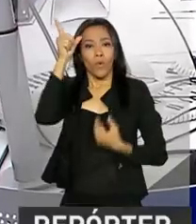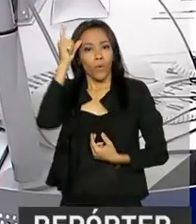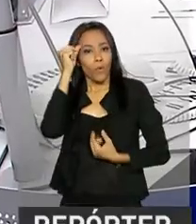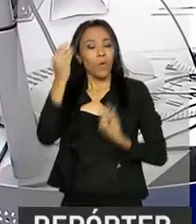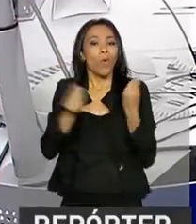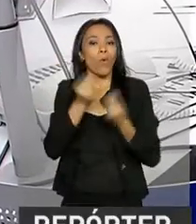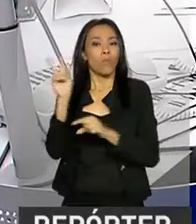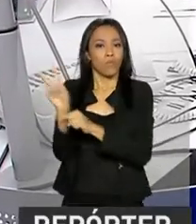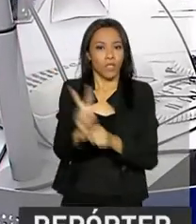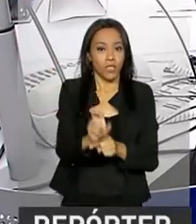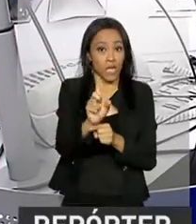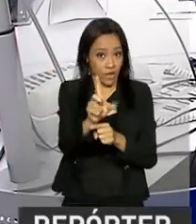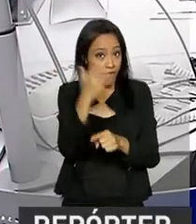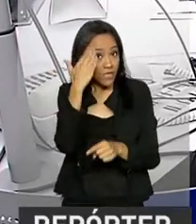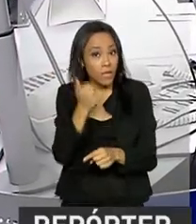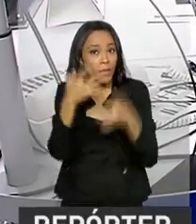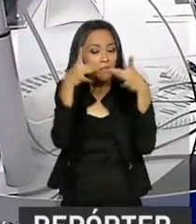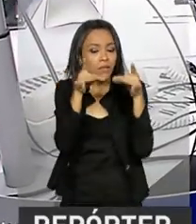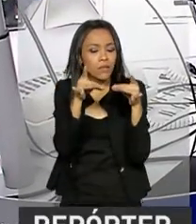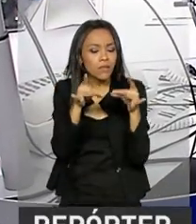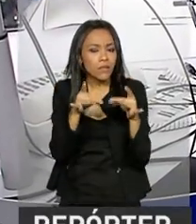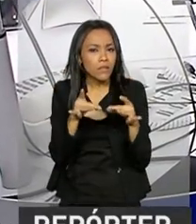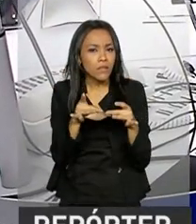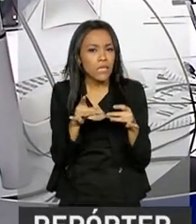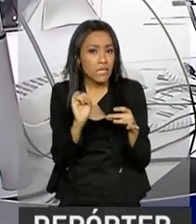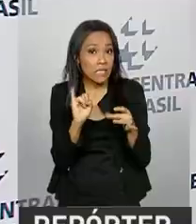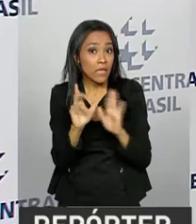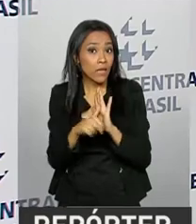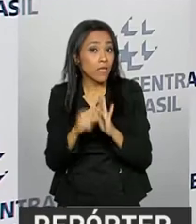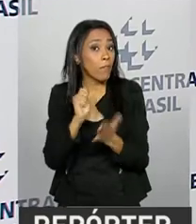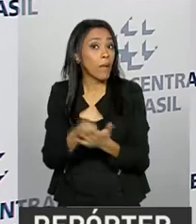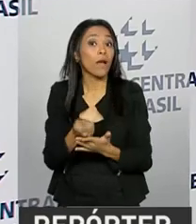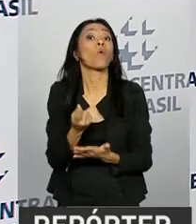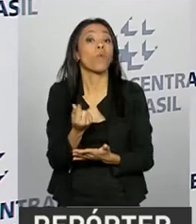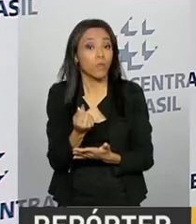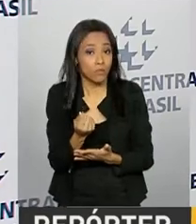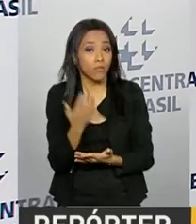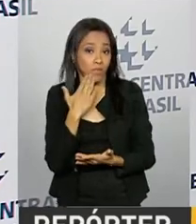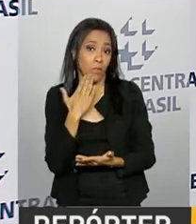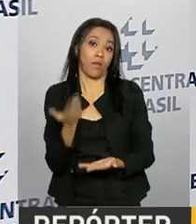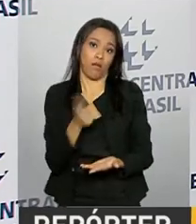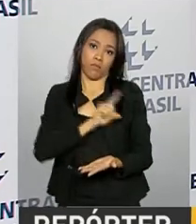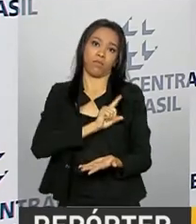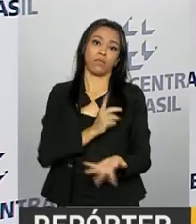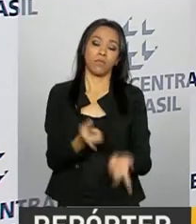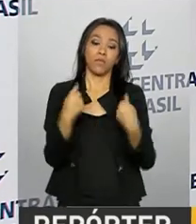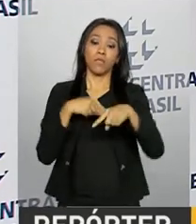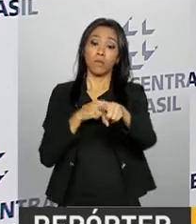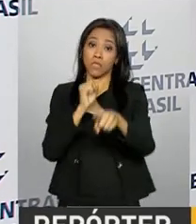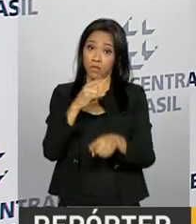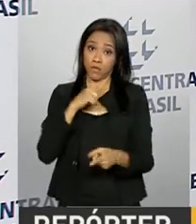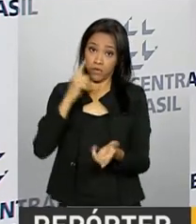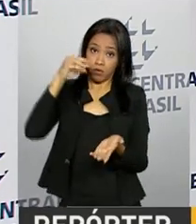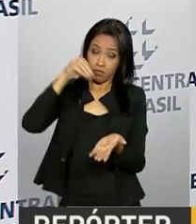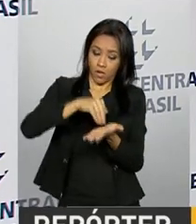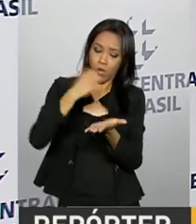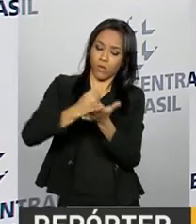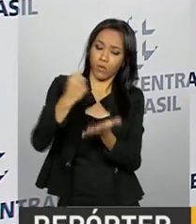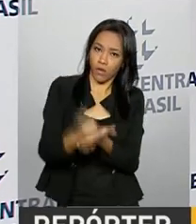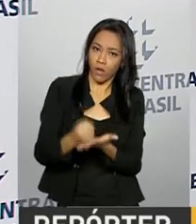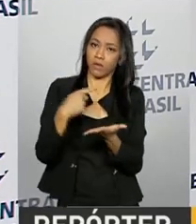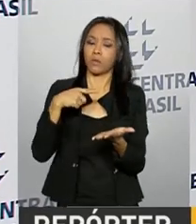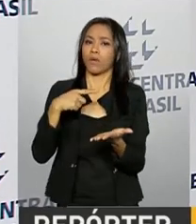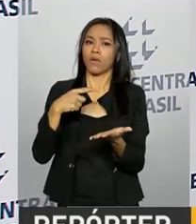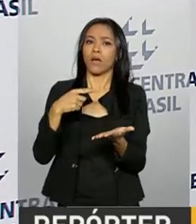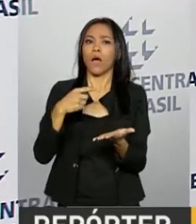já que ele vai saber direitinho que pagar no caso de atraso se você tem no próprio contrato prevendo que mesmo em situação de